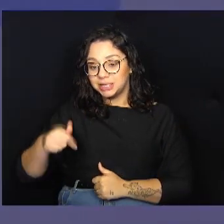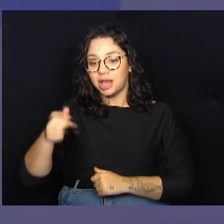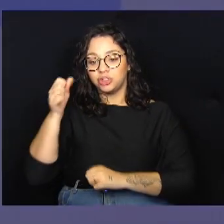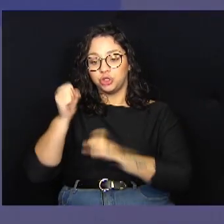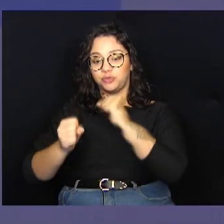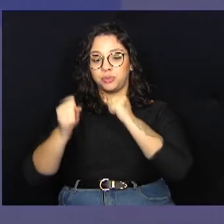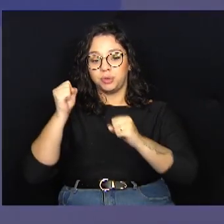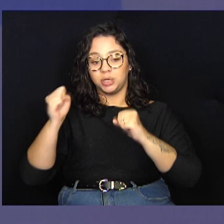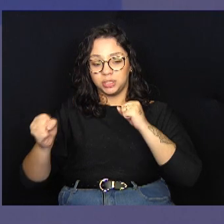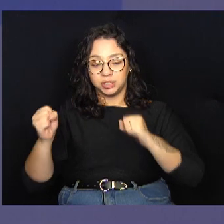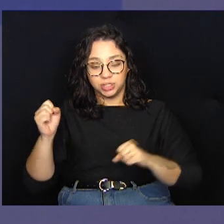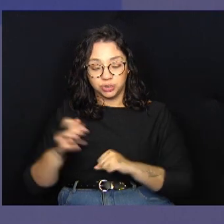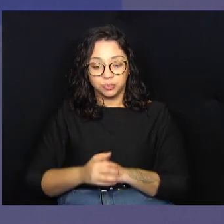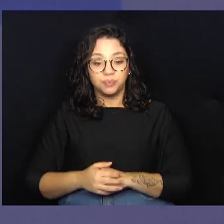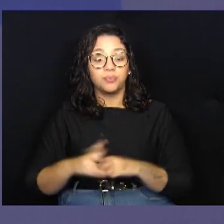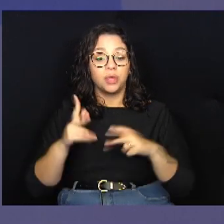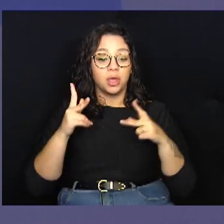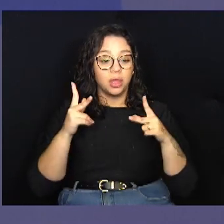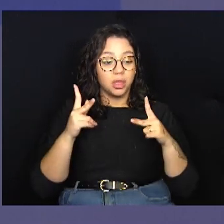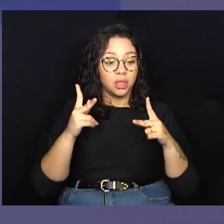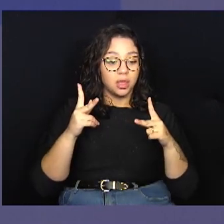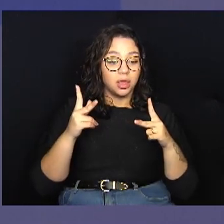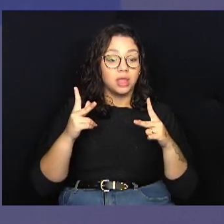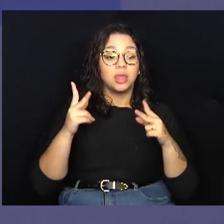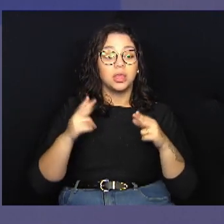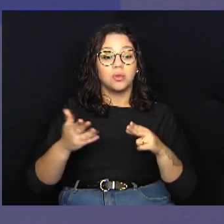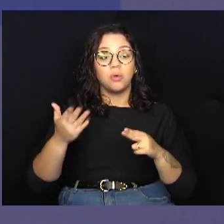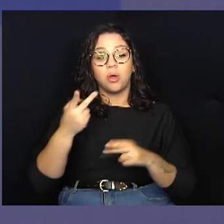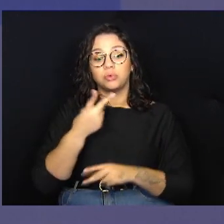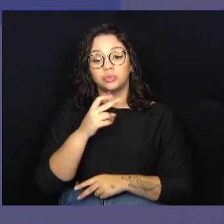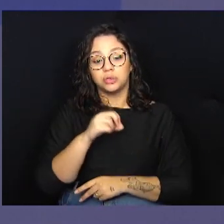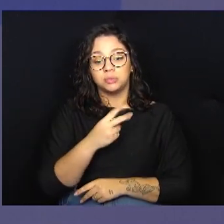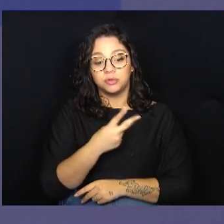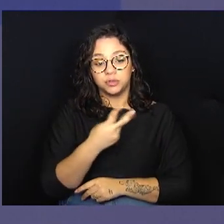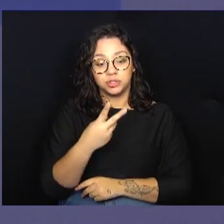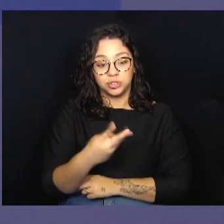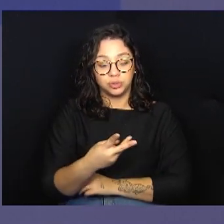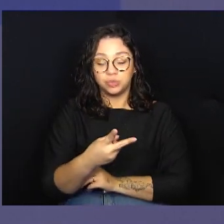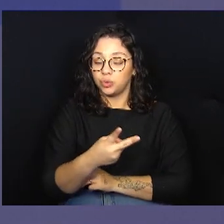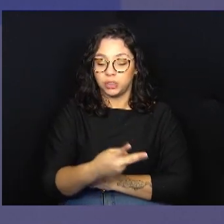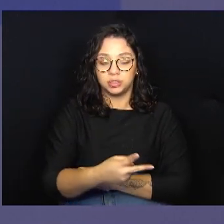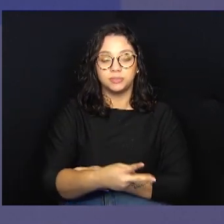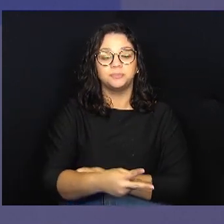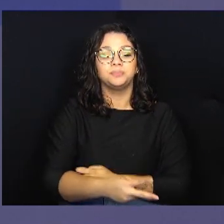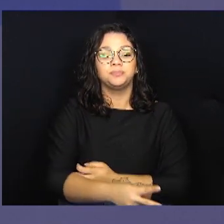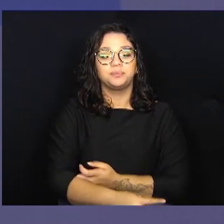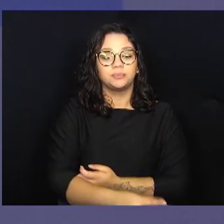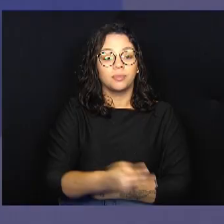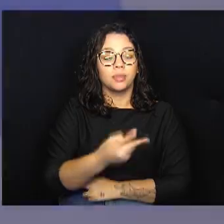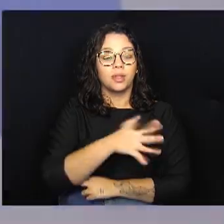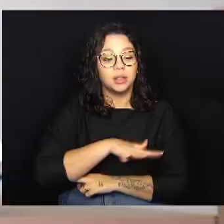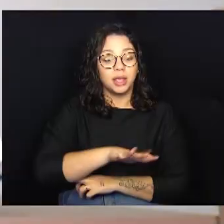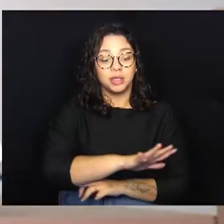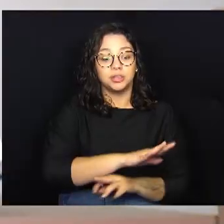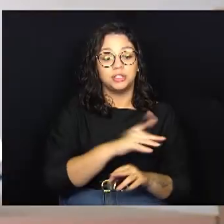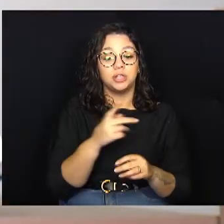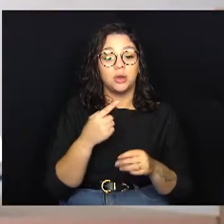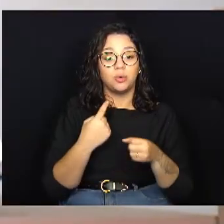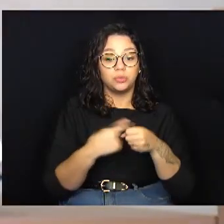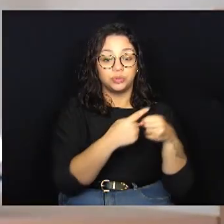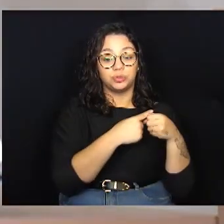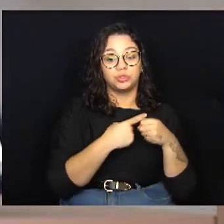feminicídios, mesma quantidade que em 2022. Na região metropolitana, são mais de 10 casos.